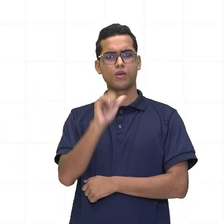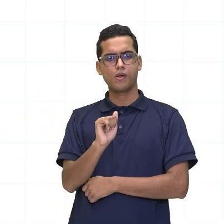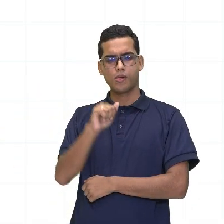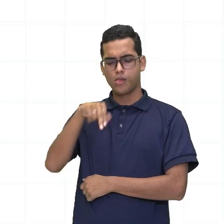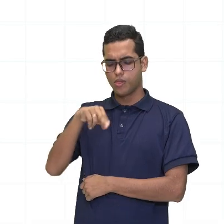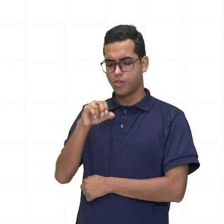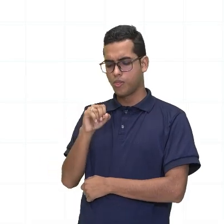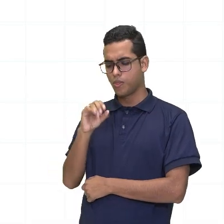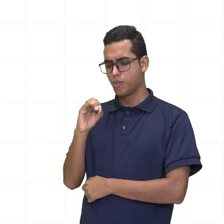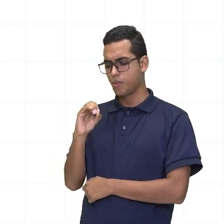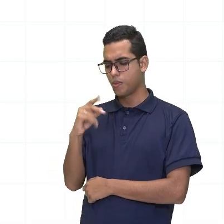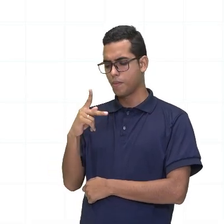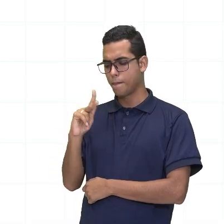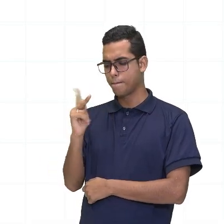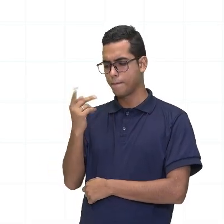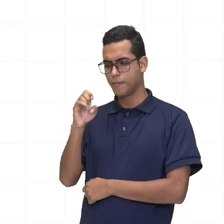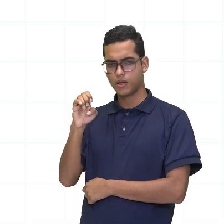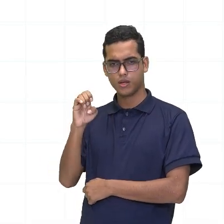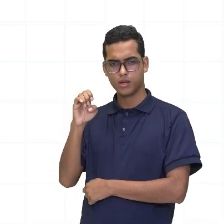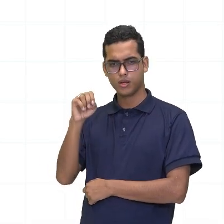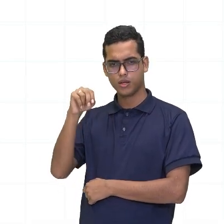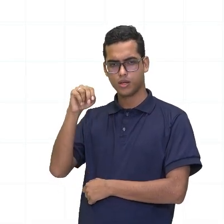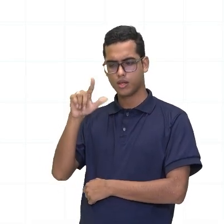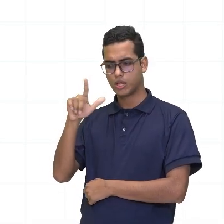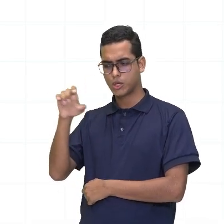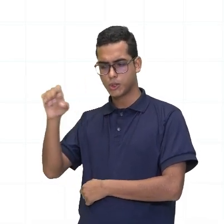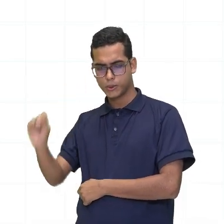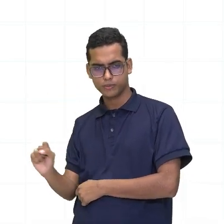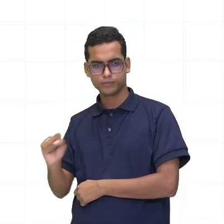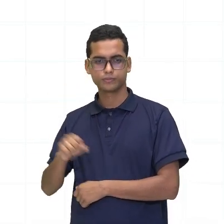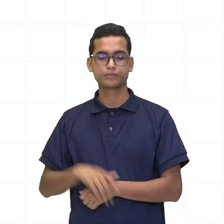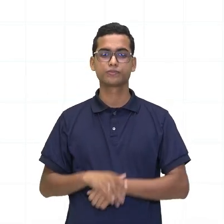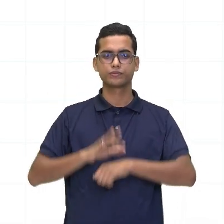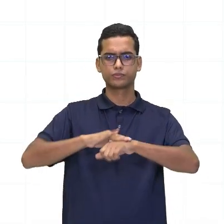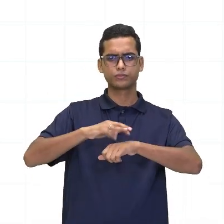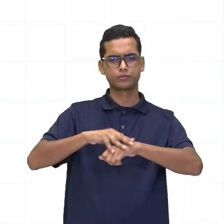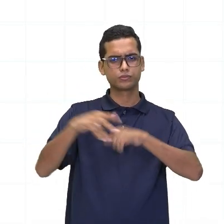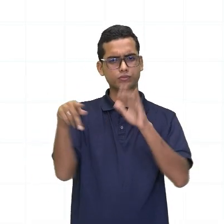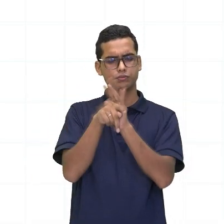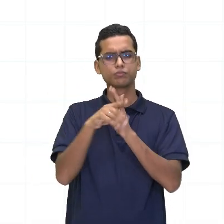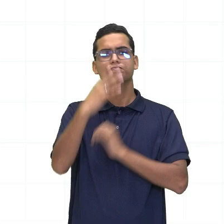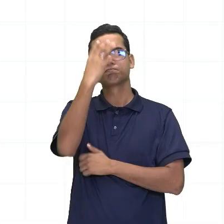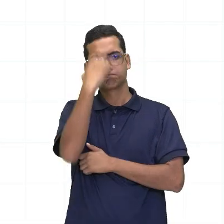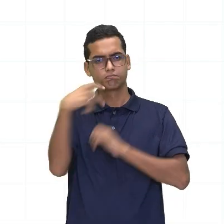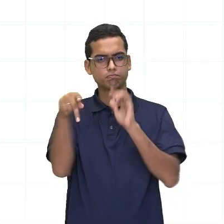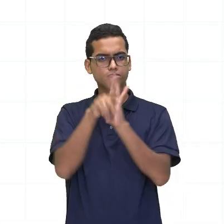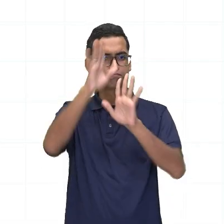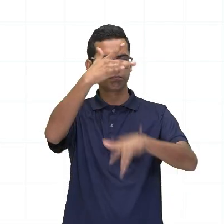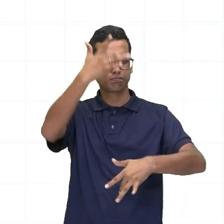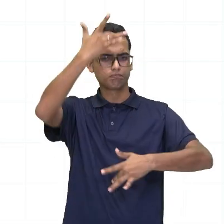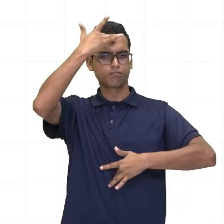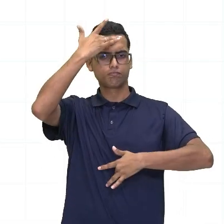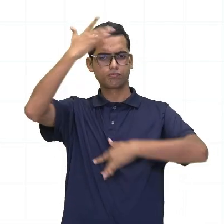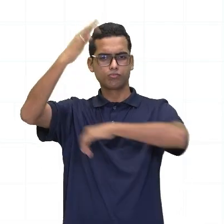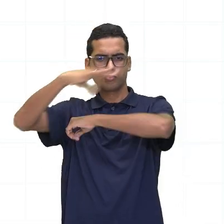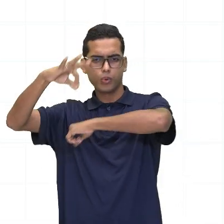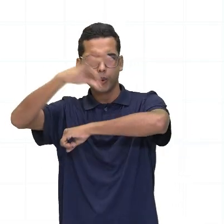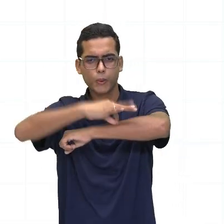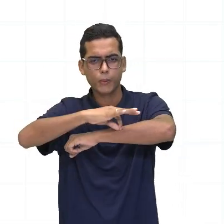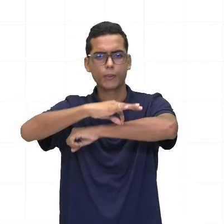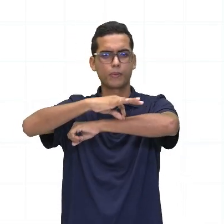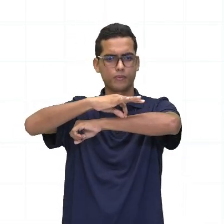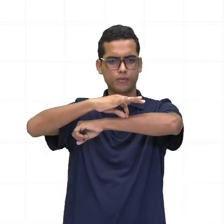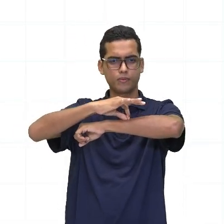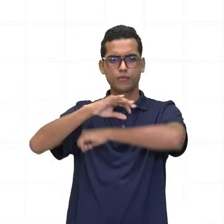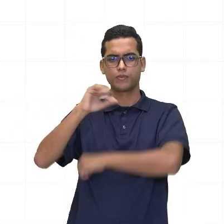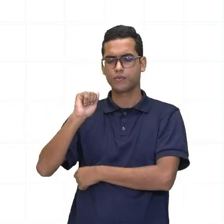vai transmitir ali, vai ser o vetor de uma doença muito séria, que é a malária. A malária é transmitida pelo